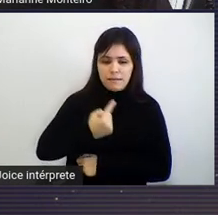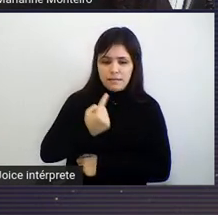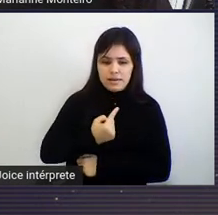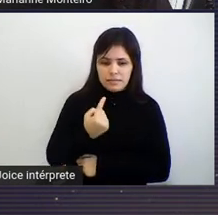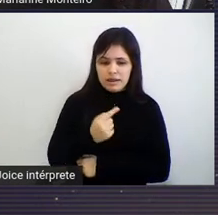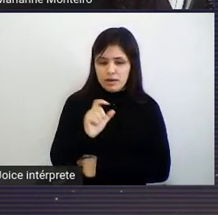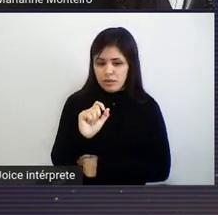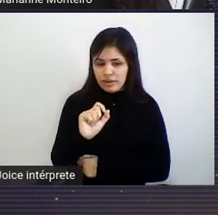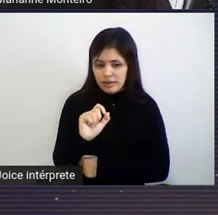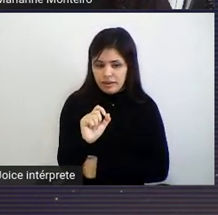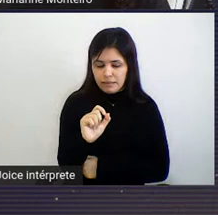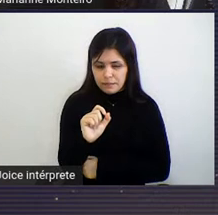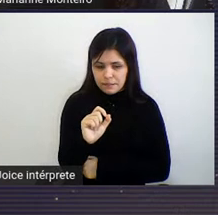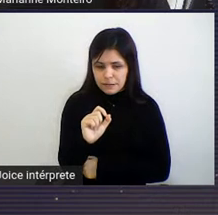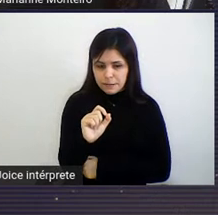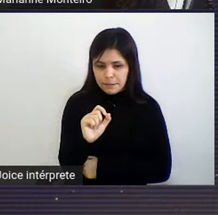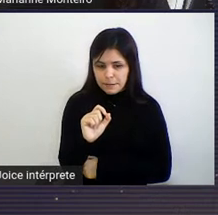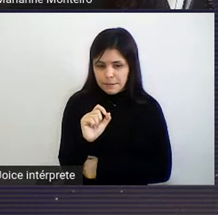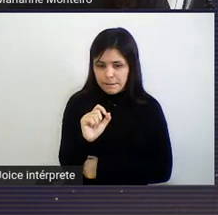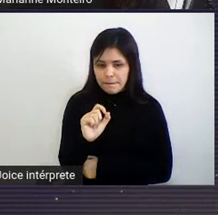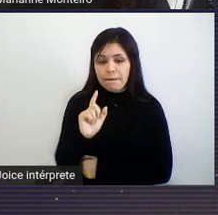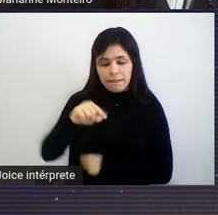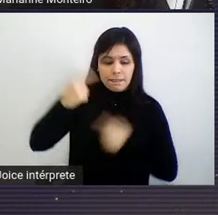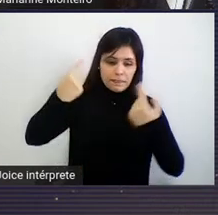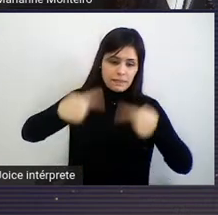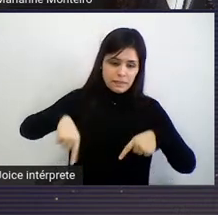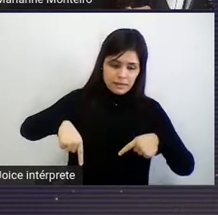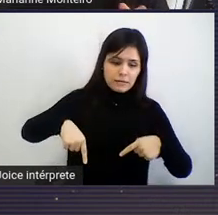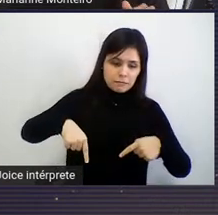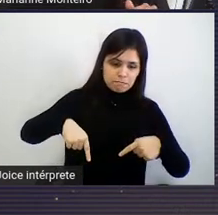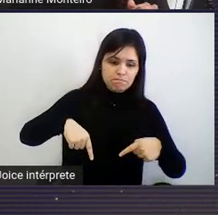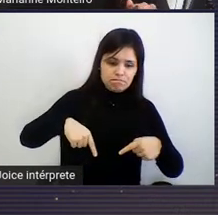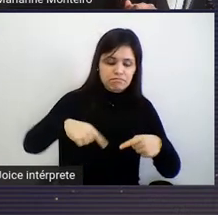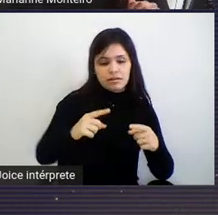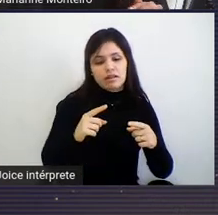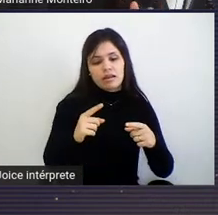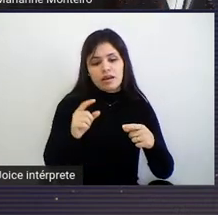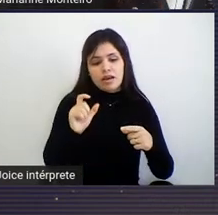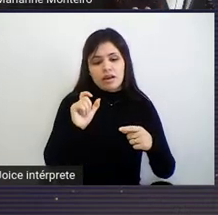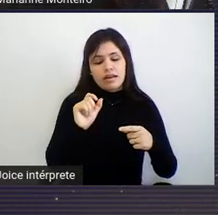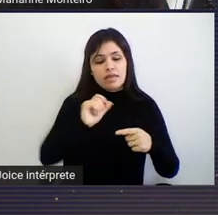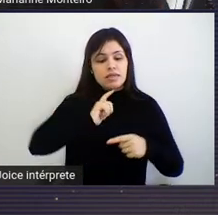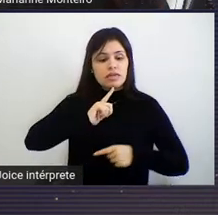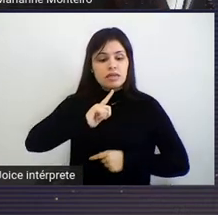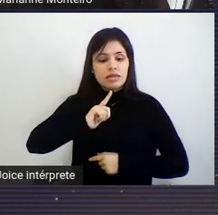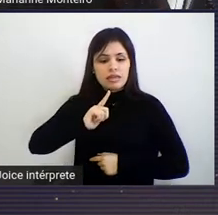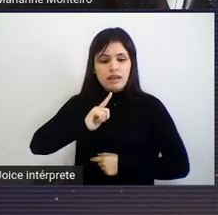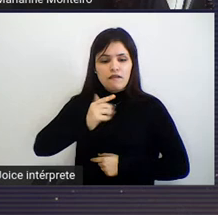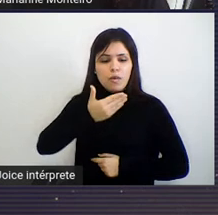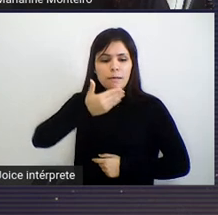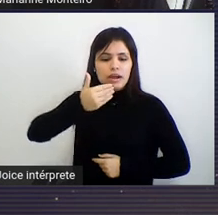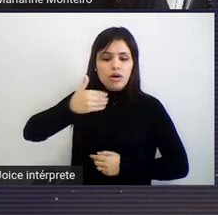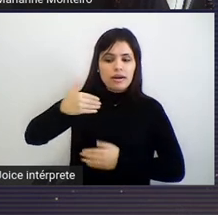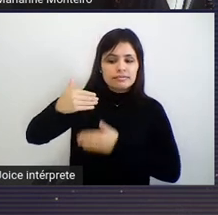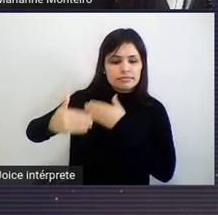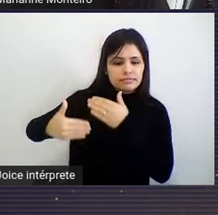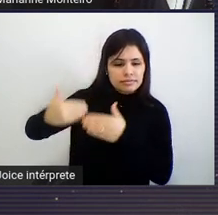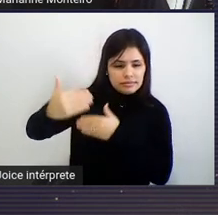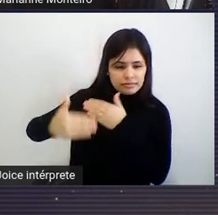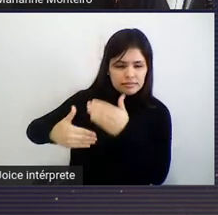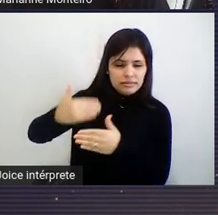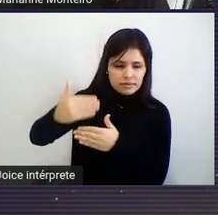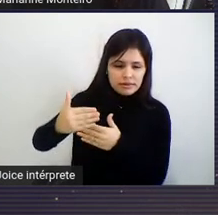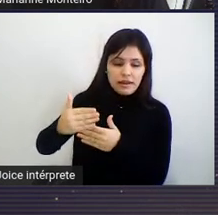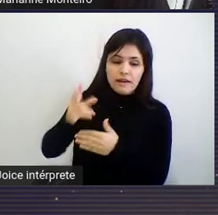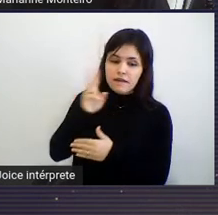convolucional nesse desafio, que teve uma melhora em acurácia muito grande, esse